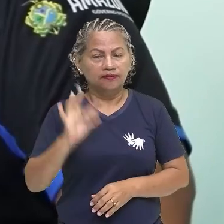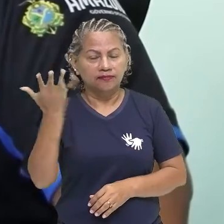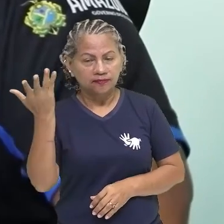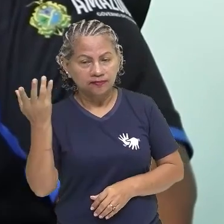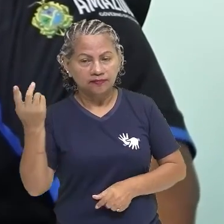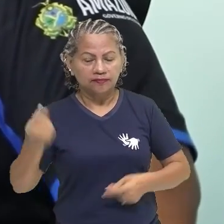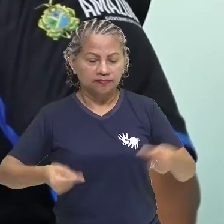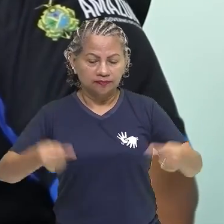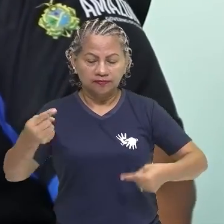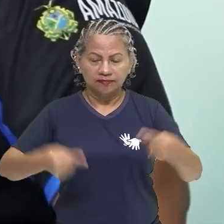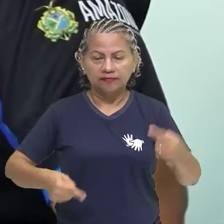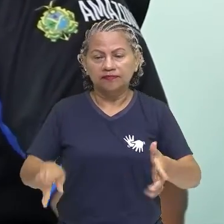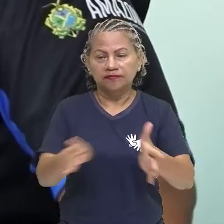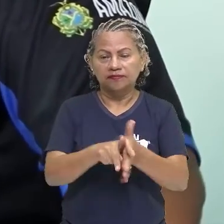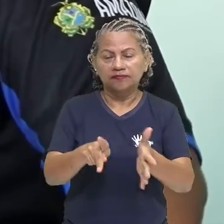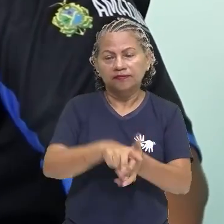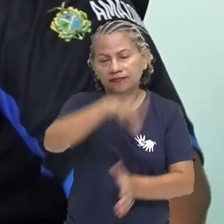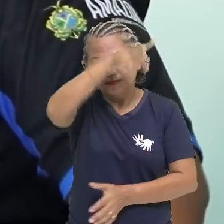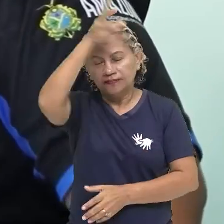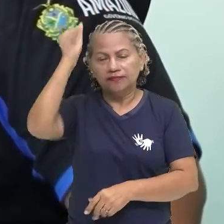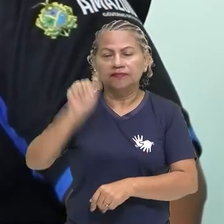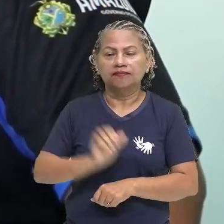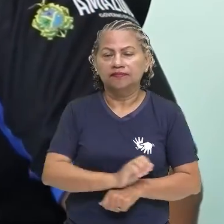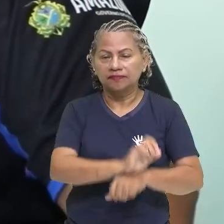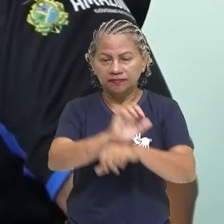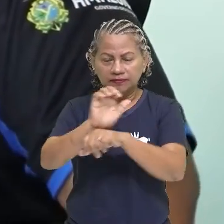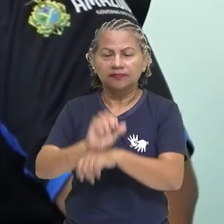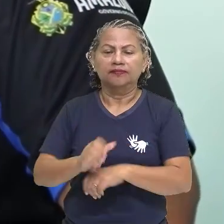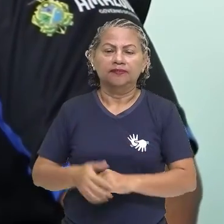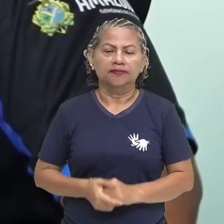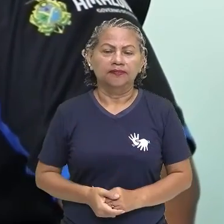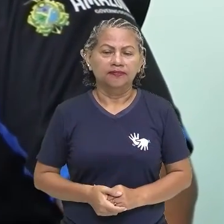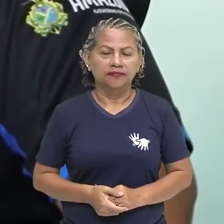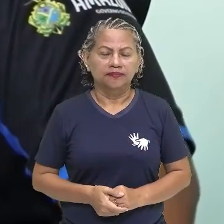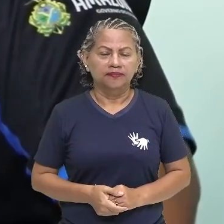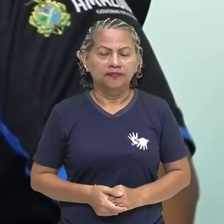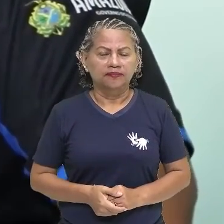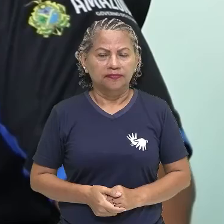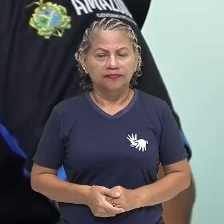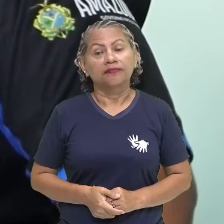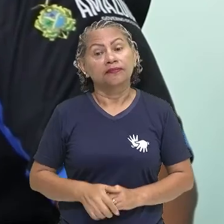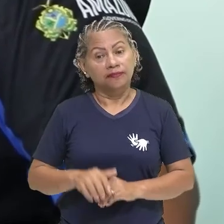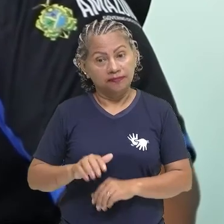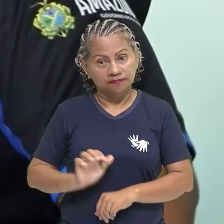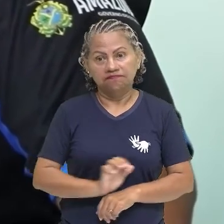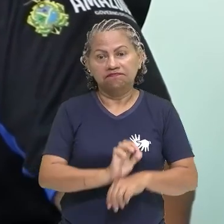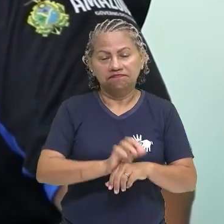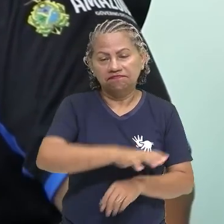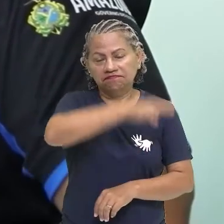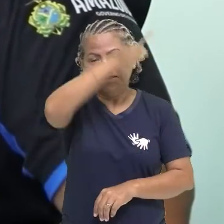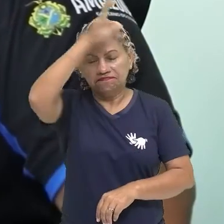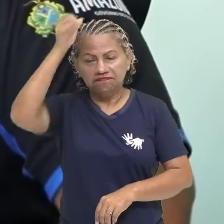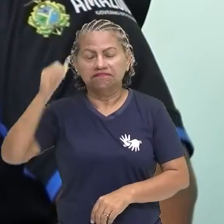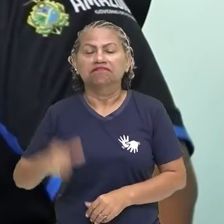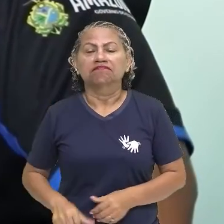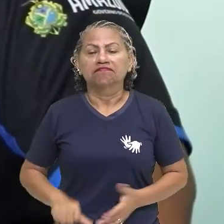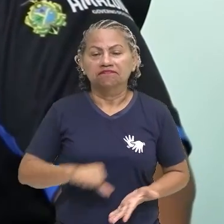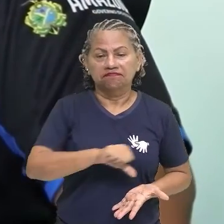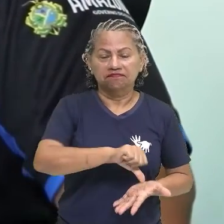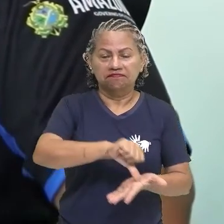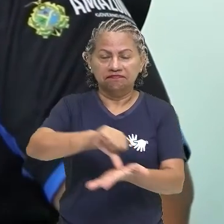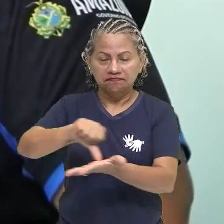de esporte aqui dentro do estado do Amazonas. Uma das nossas maiores missões é tornar o Amazonas um polo do mercado